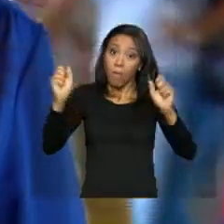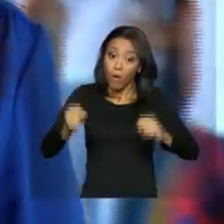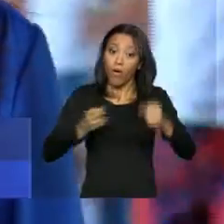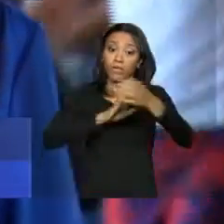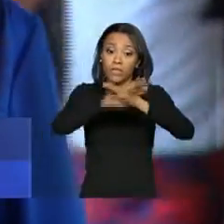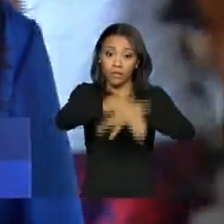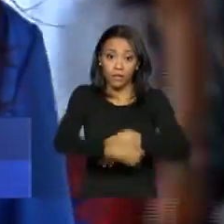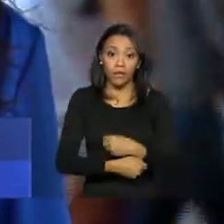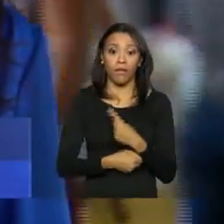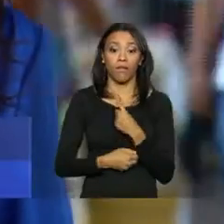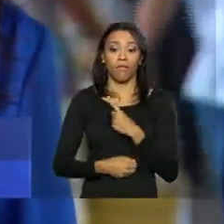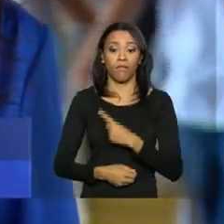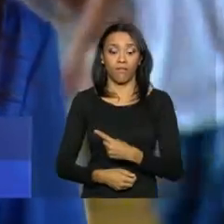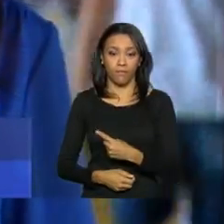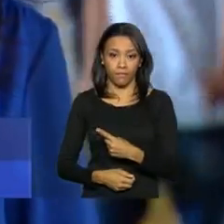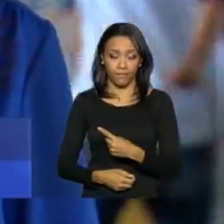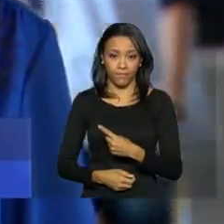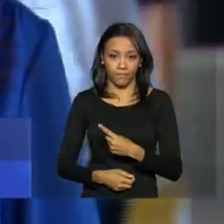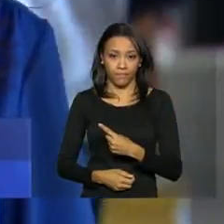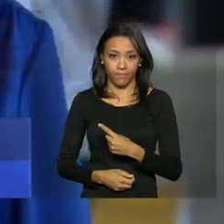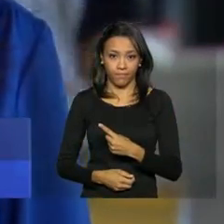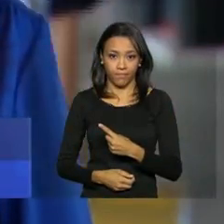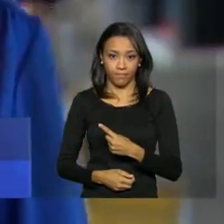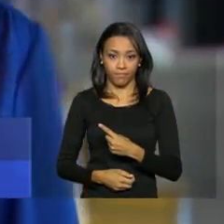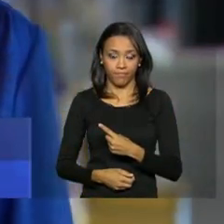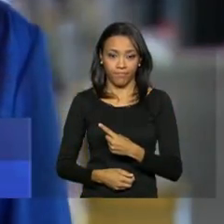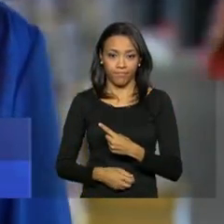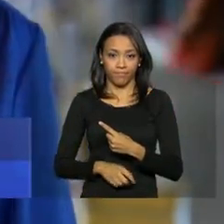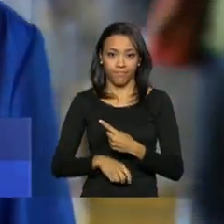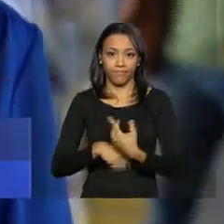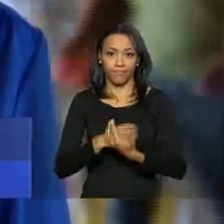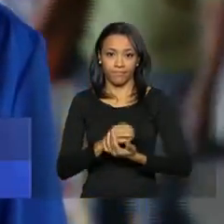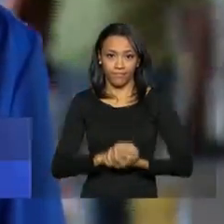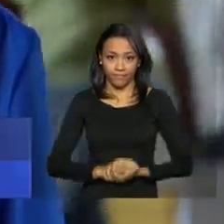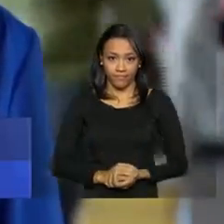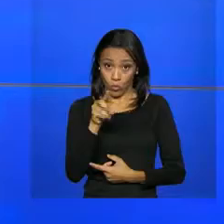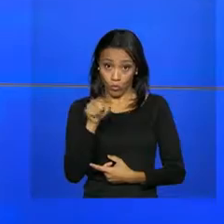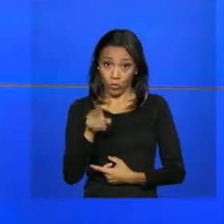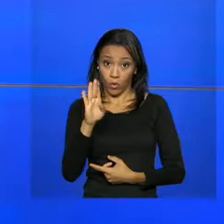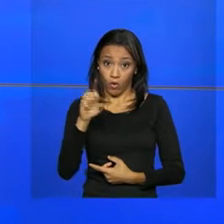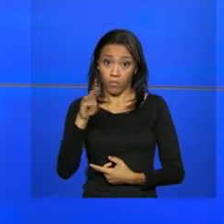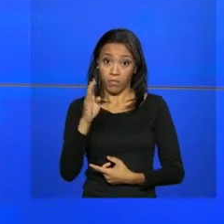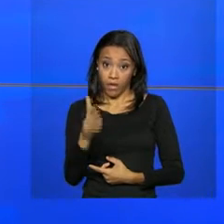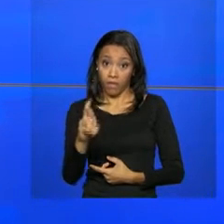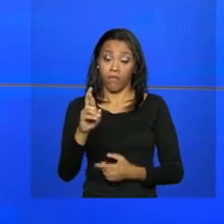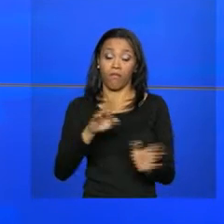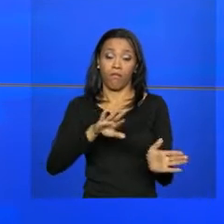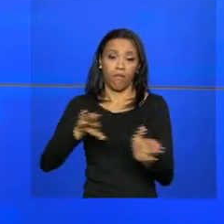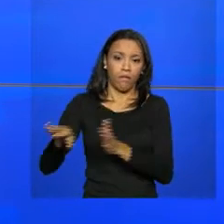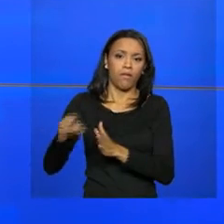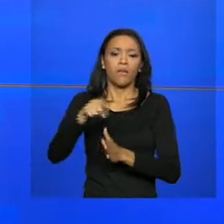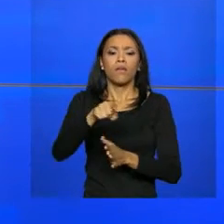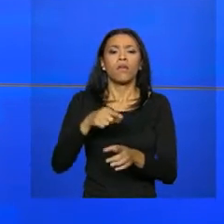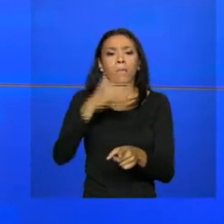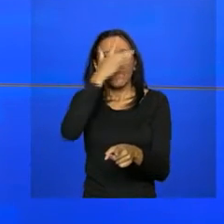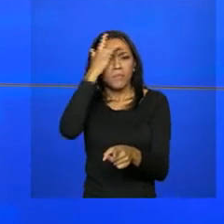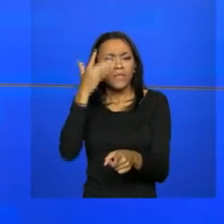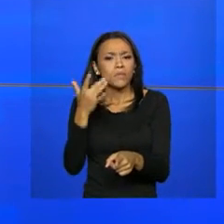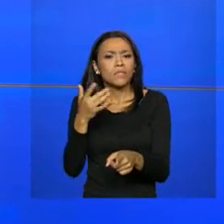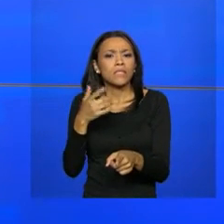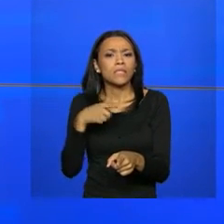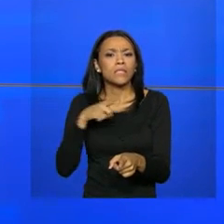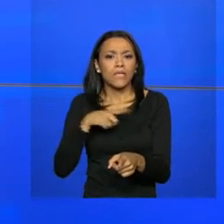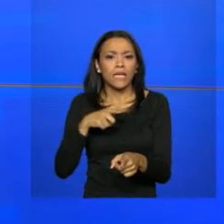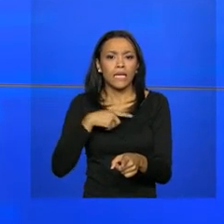acessar o endereço combate ao aedes ponto saúde quanto gov.br o prazo para quem tem empregado doméstico